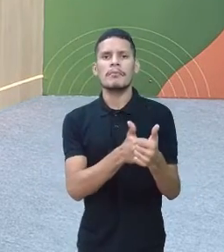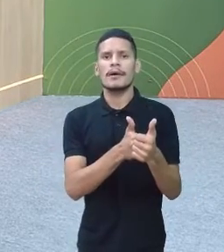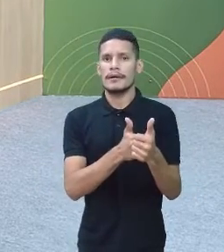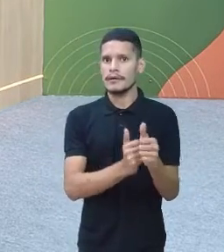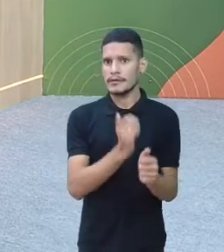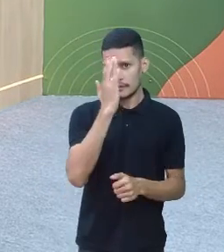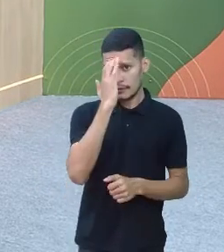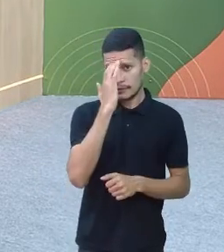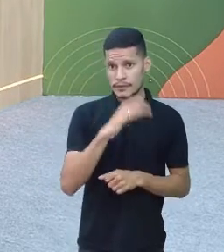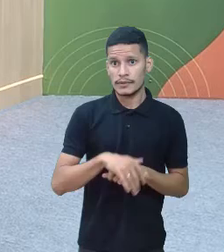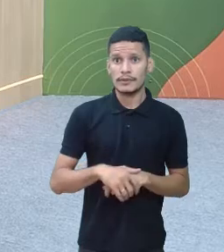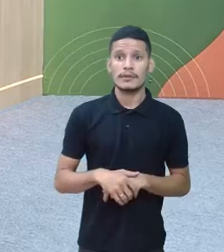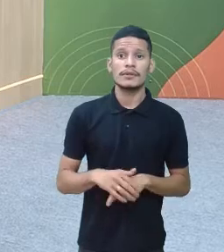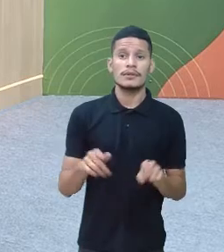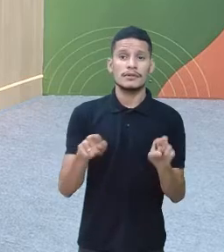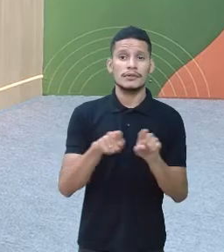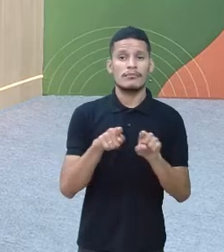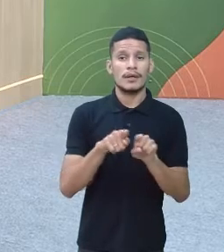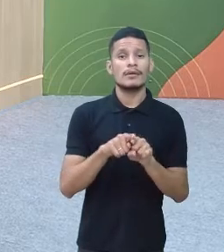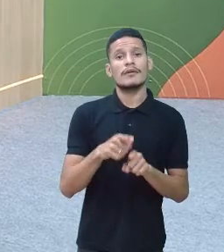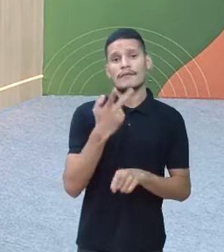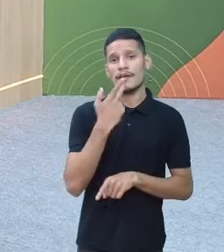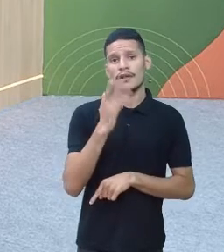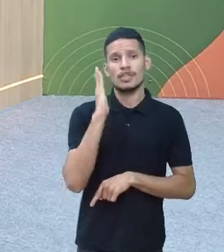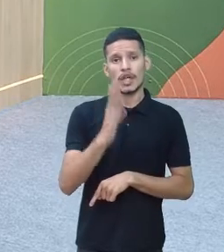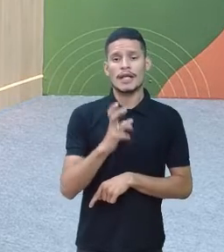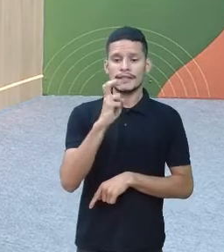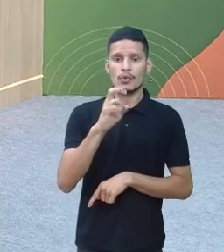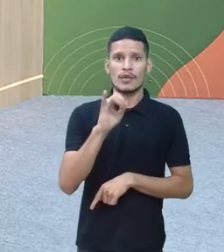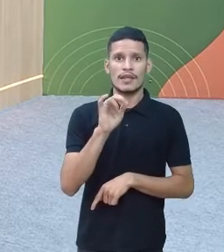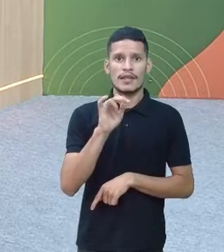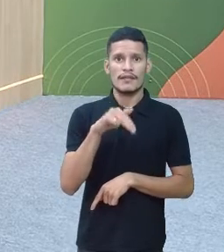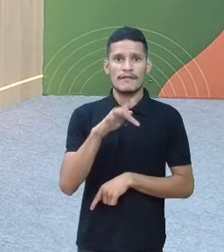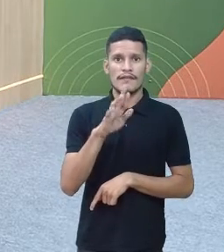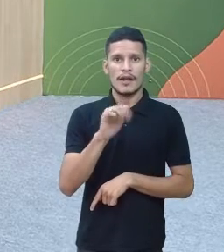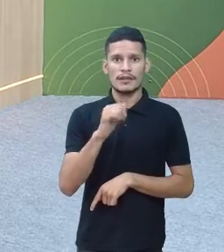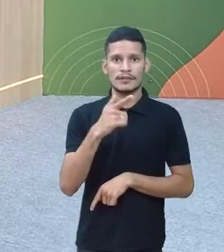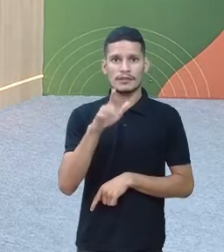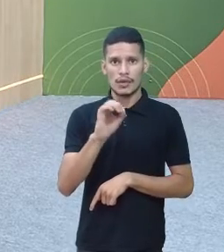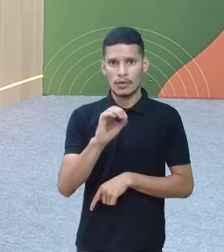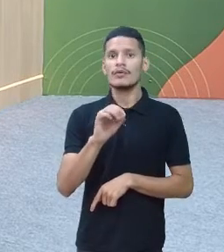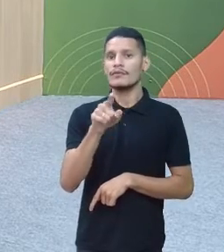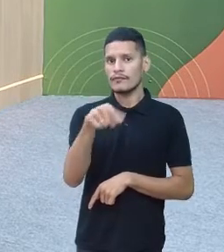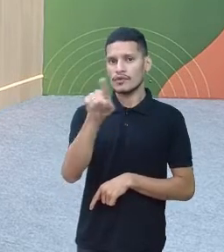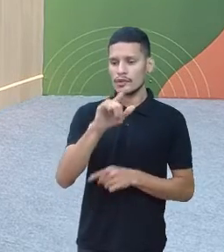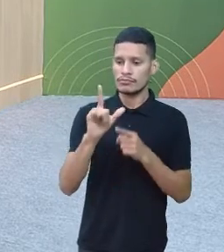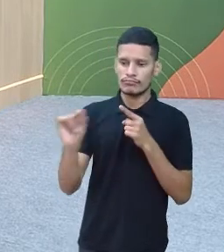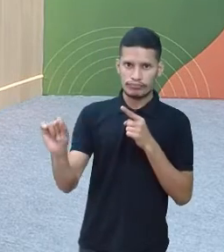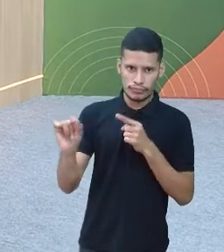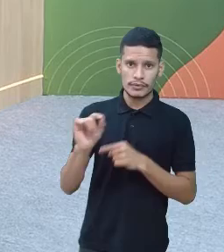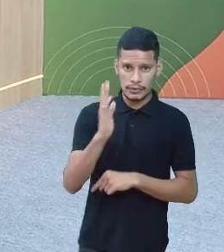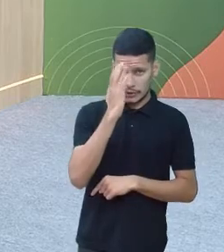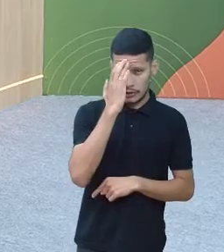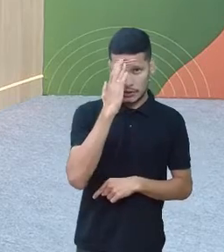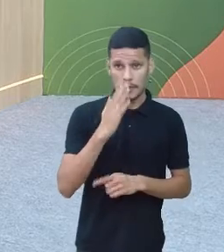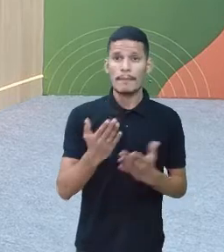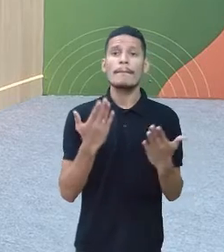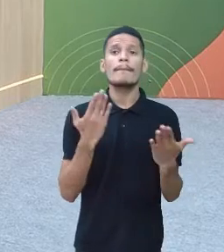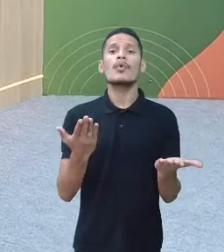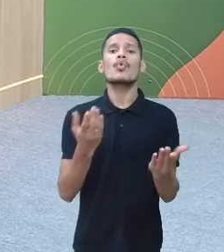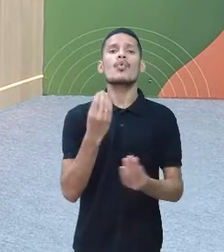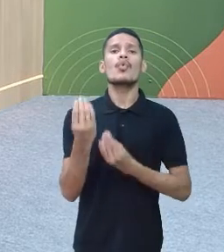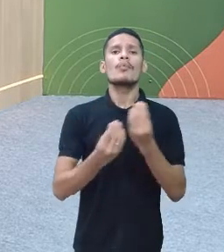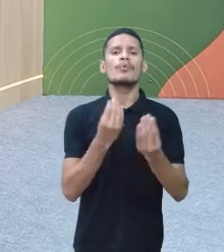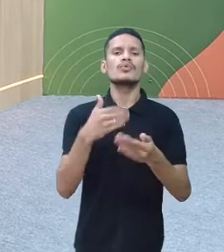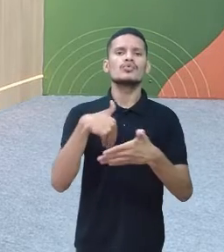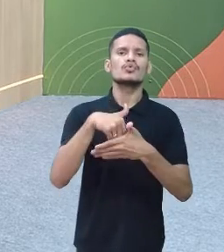pá. E aí, como eu falei, 5 infrações, você vai pro chuveiro mais cedo. Mas como funciona o